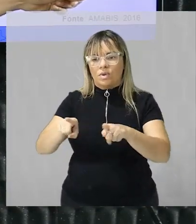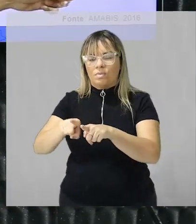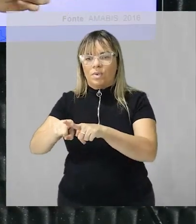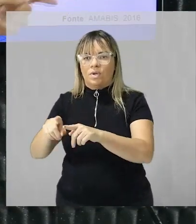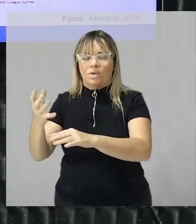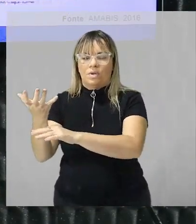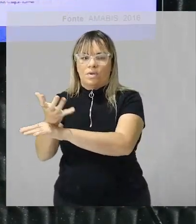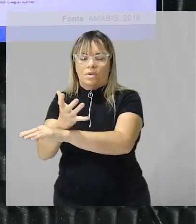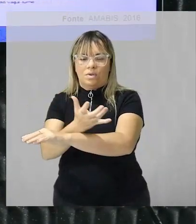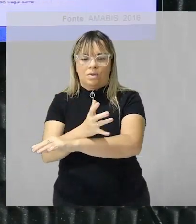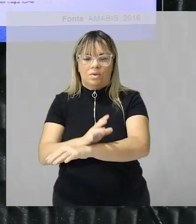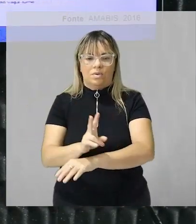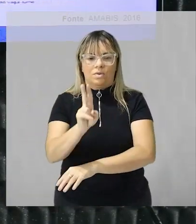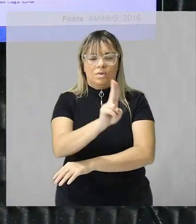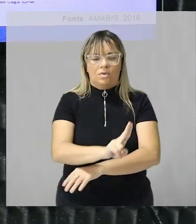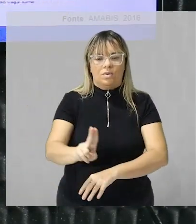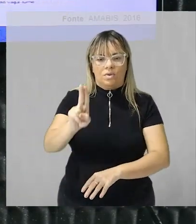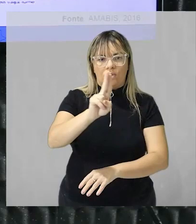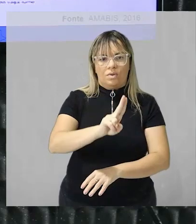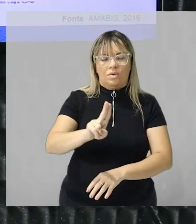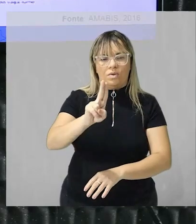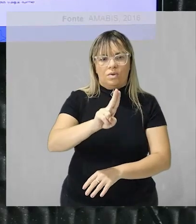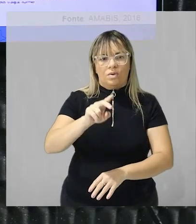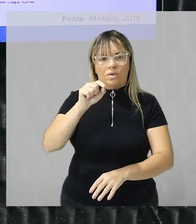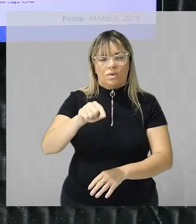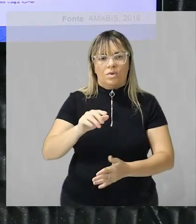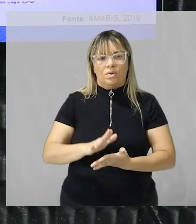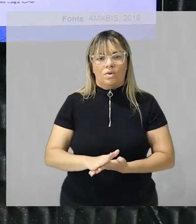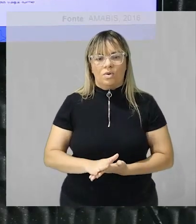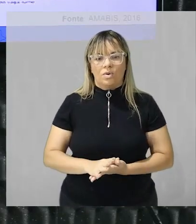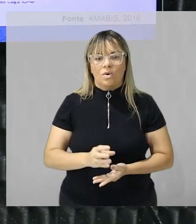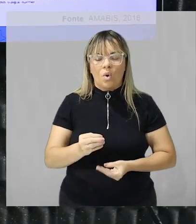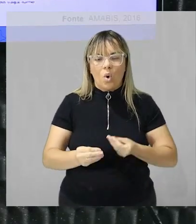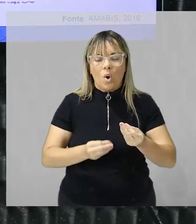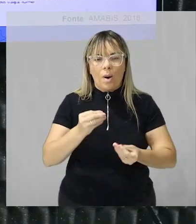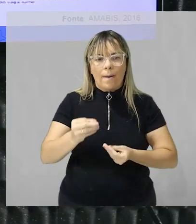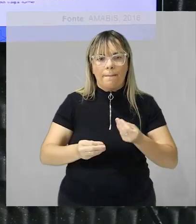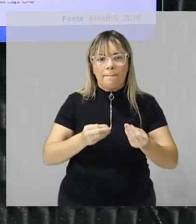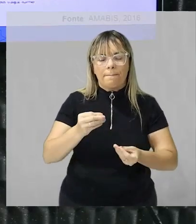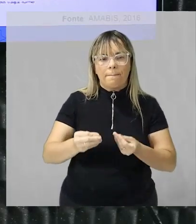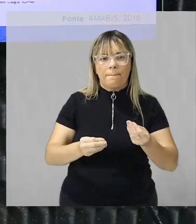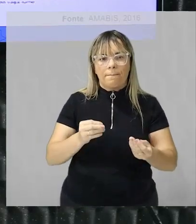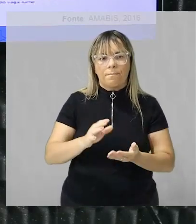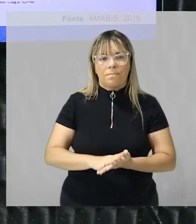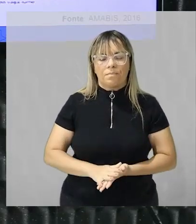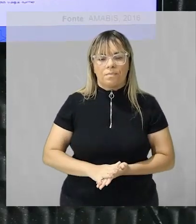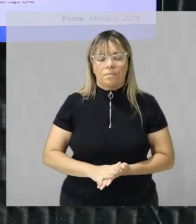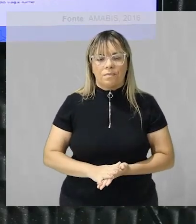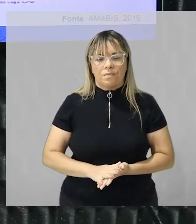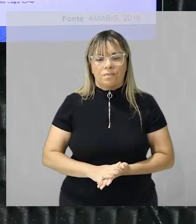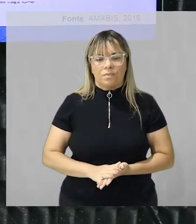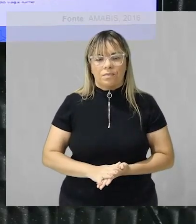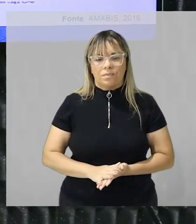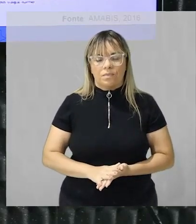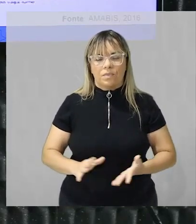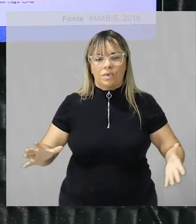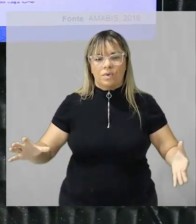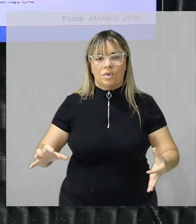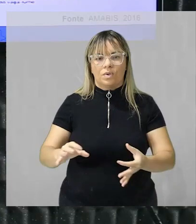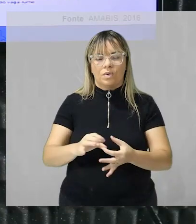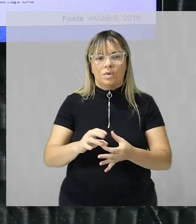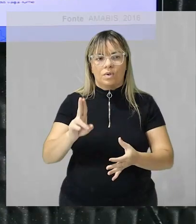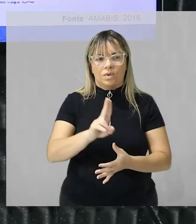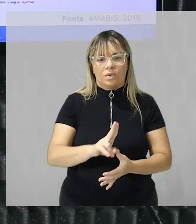plantas, utilizando como vetor, como meio de transmissão desse material genético,